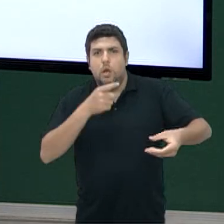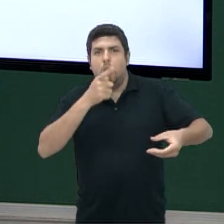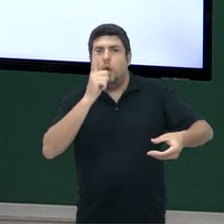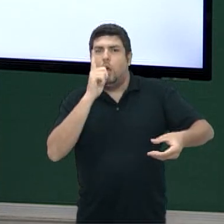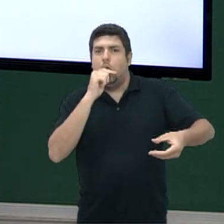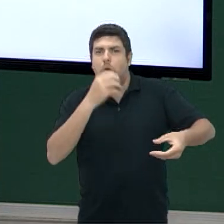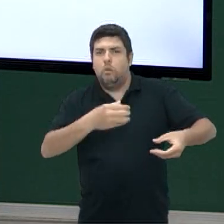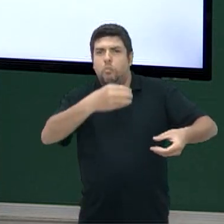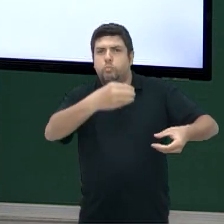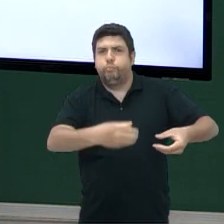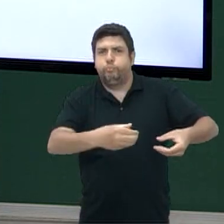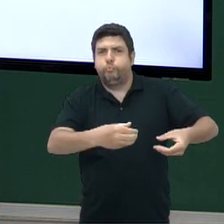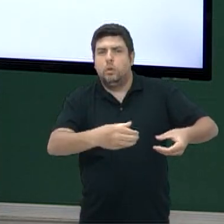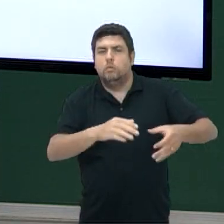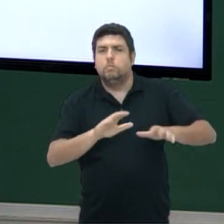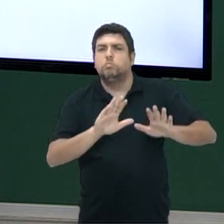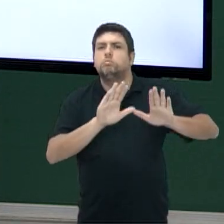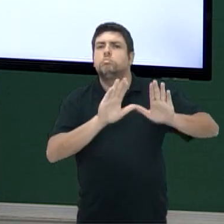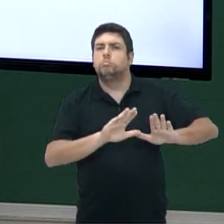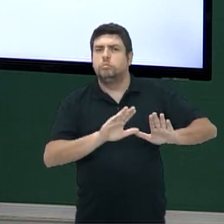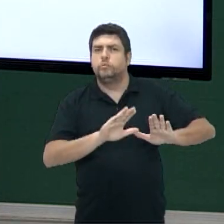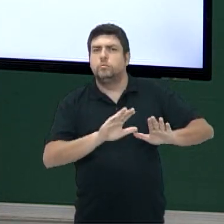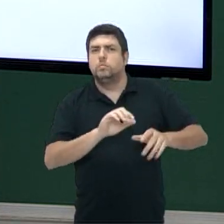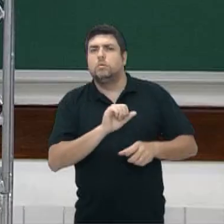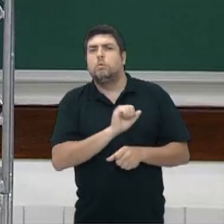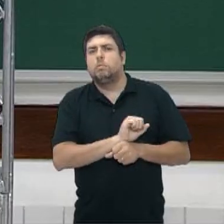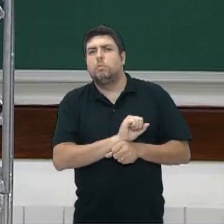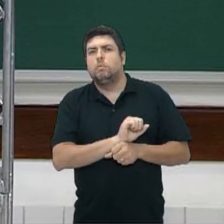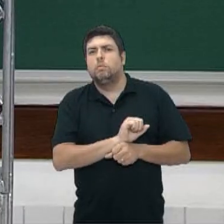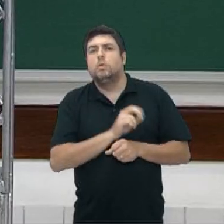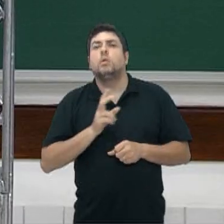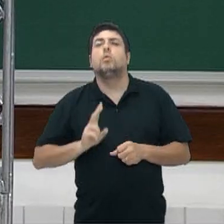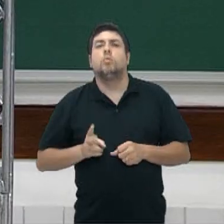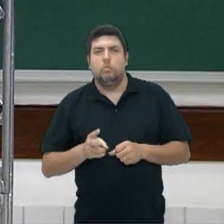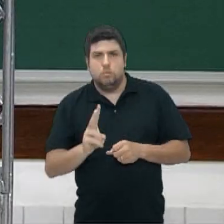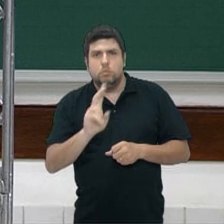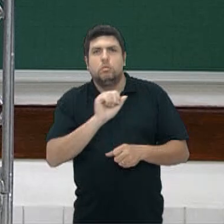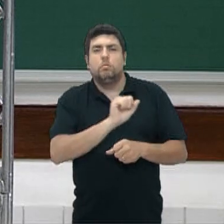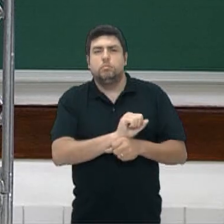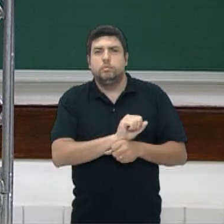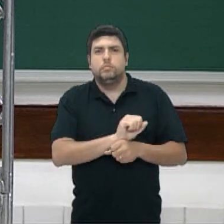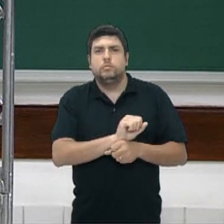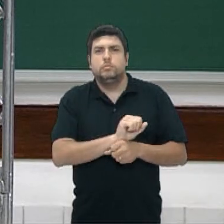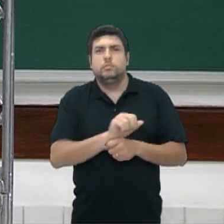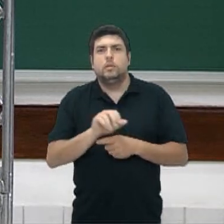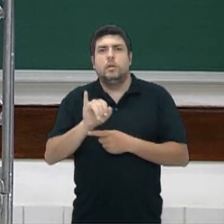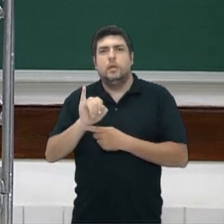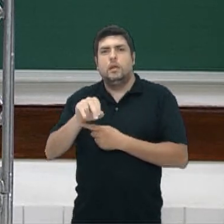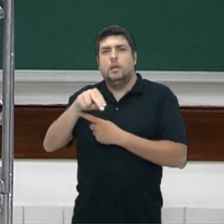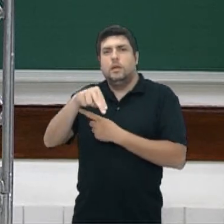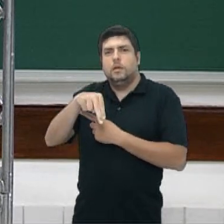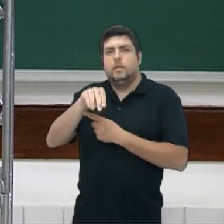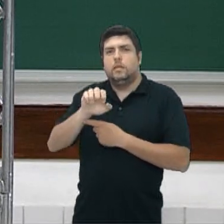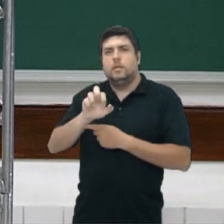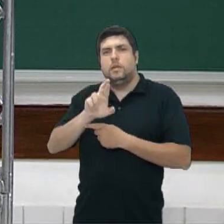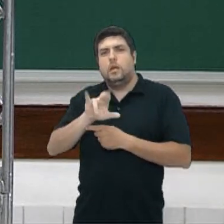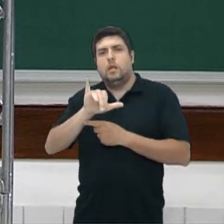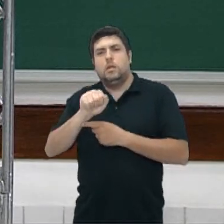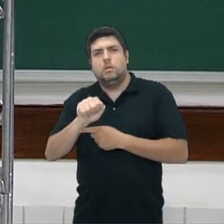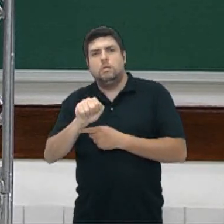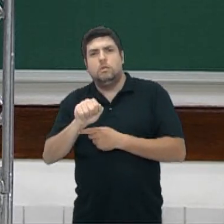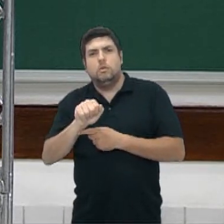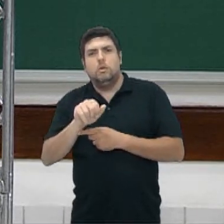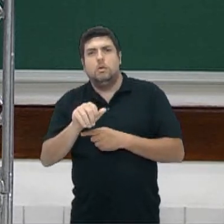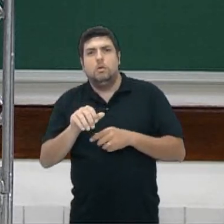em repouso. Então a tendência deles é permanecer em repouso. Certo? Princípio da inércia. Certo? Não tem nenhuma força atuando